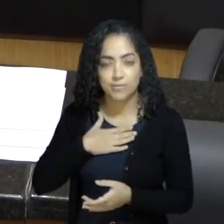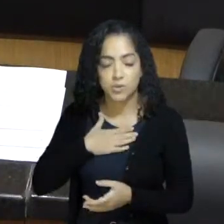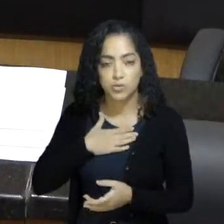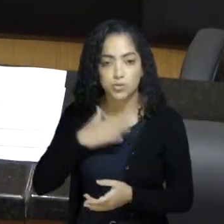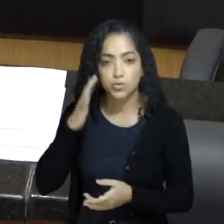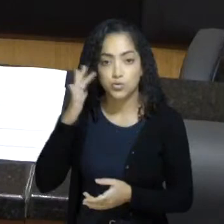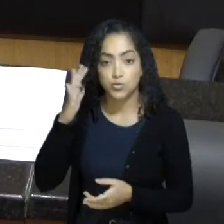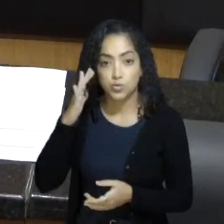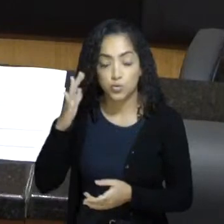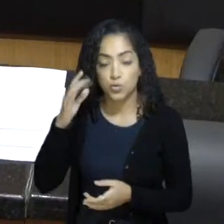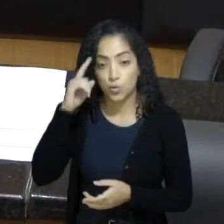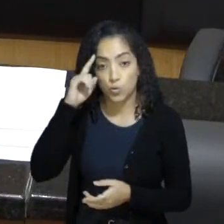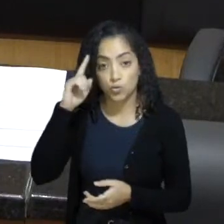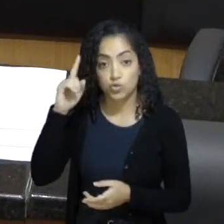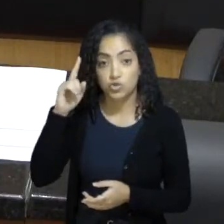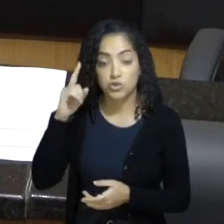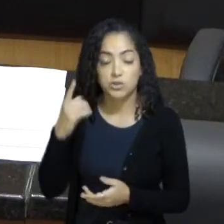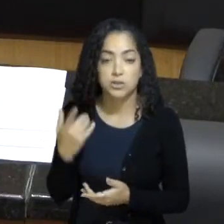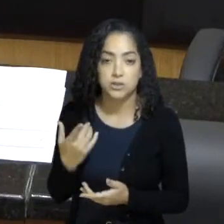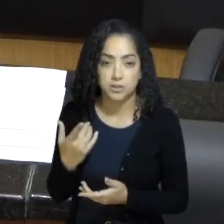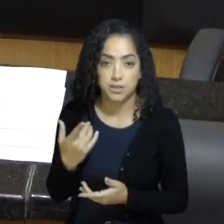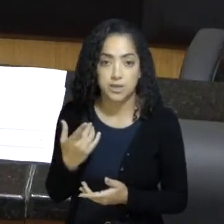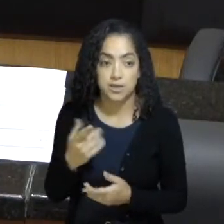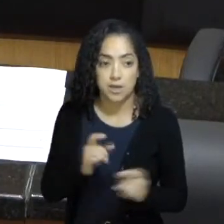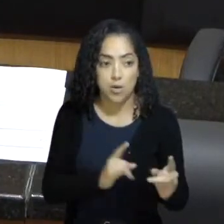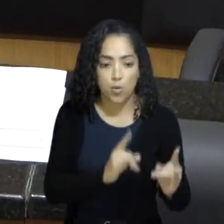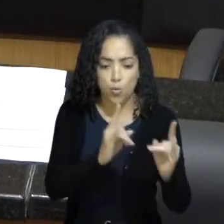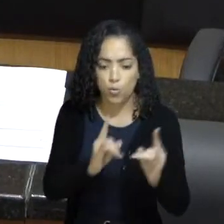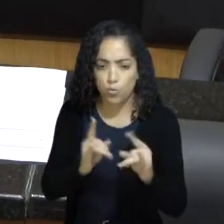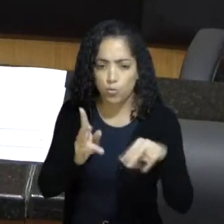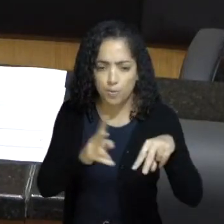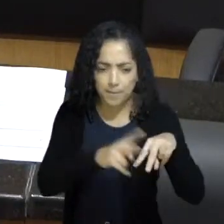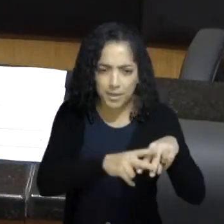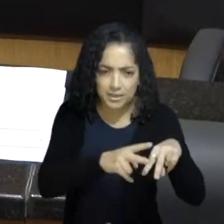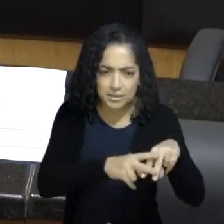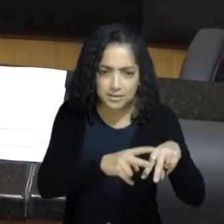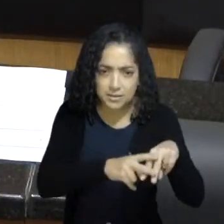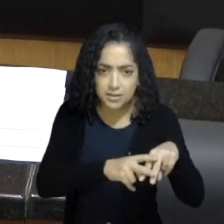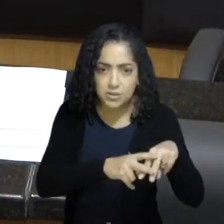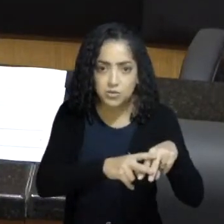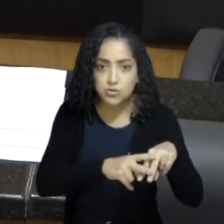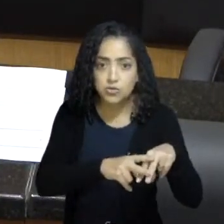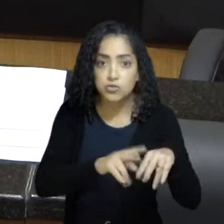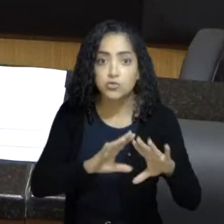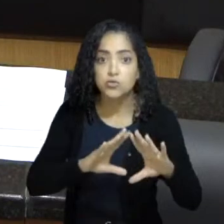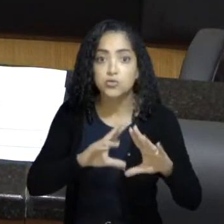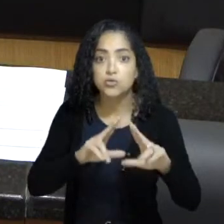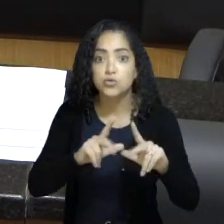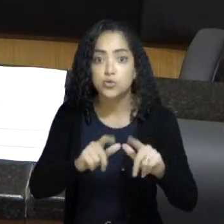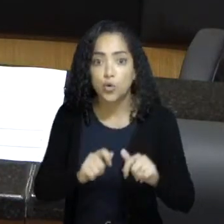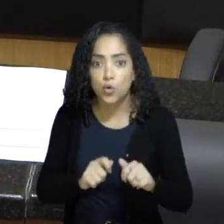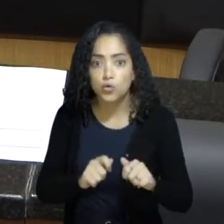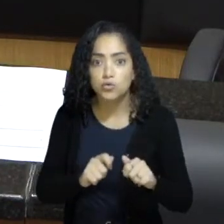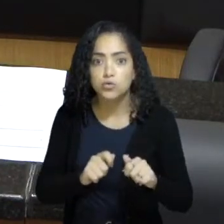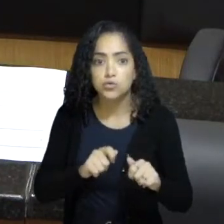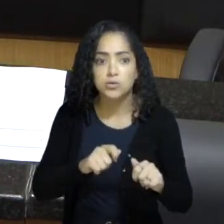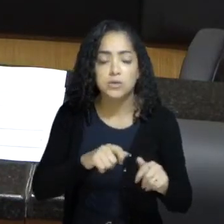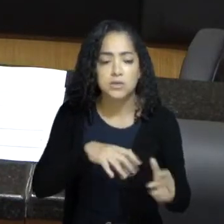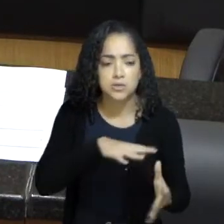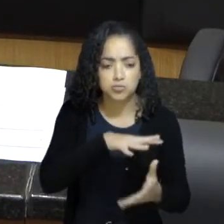um dia os nossos presídios fossem todos eles auto-sustentáveis